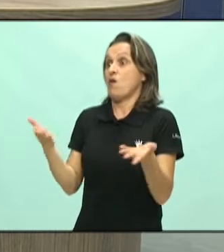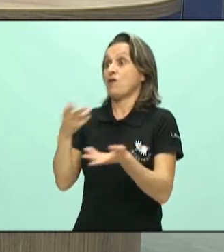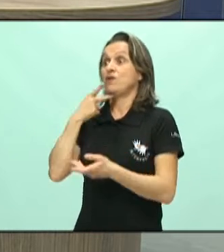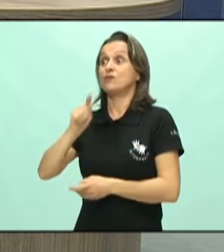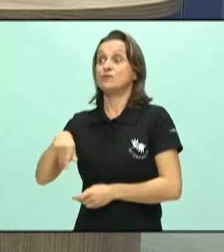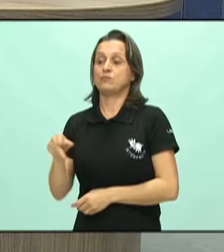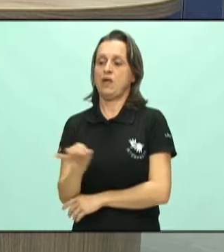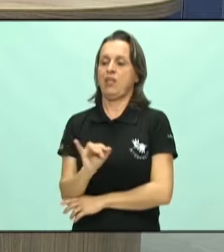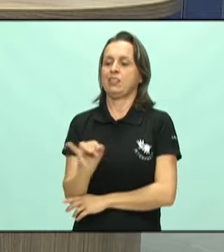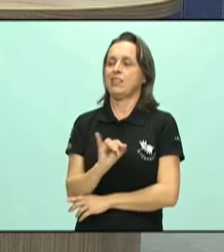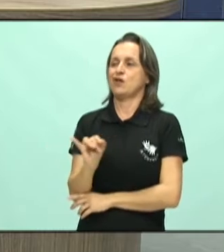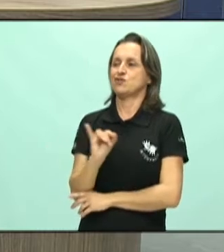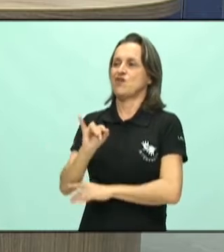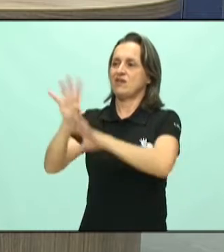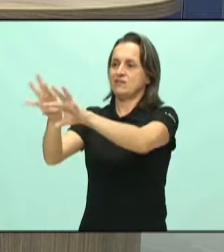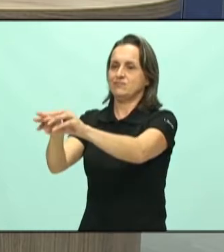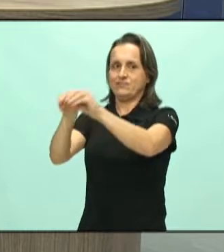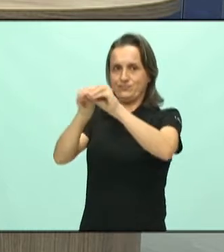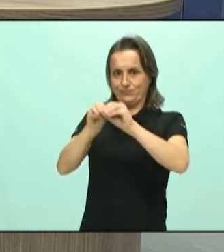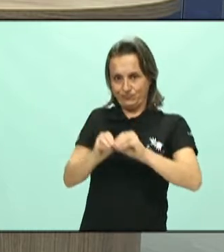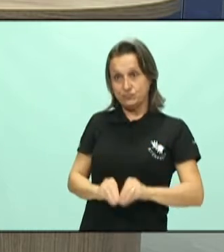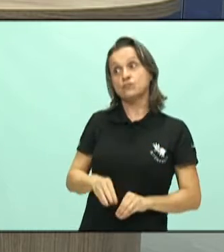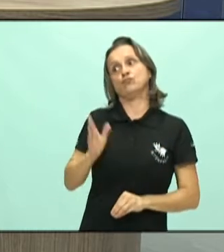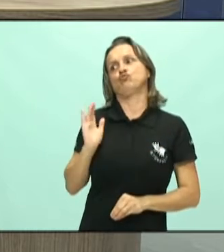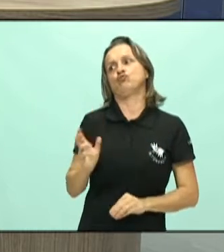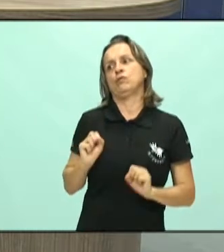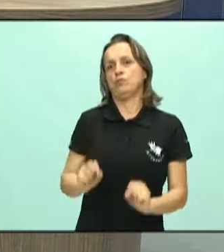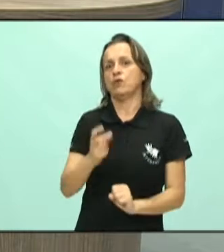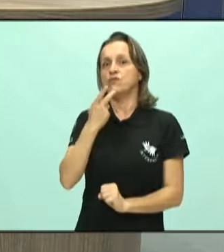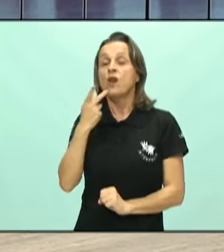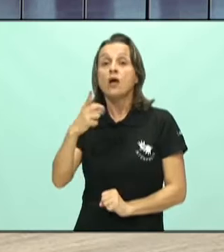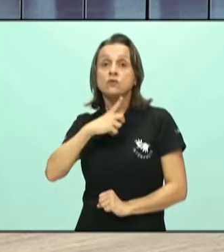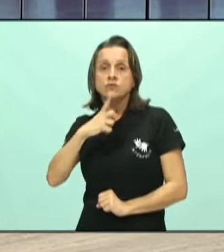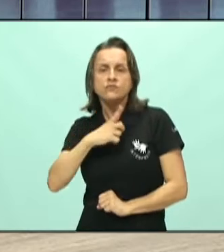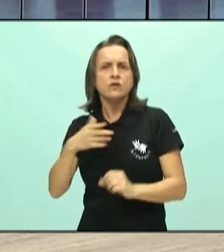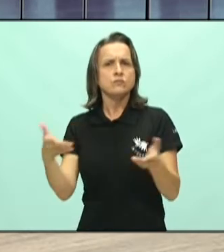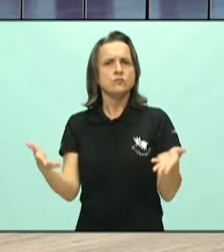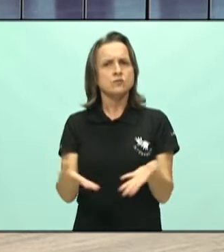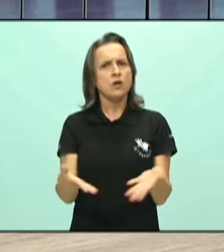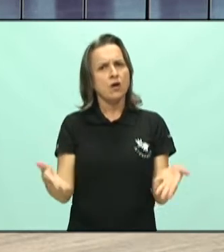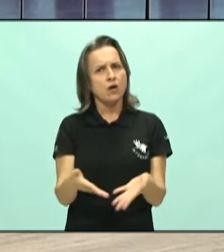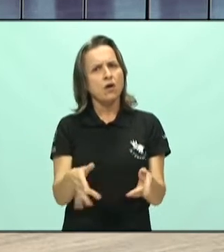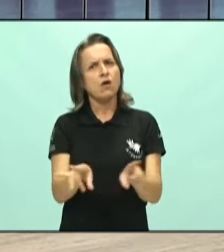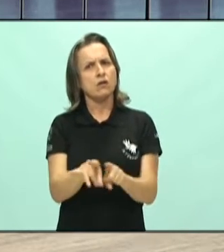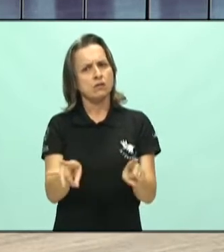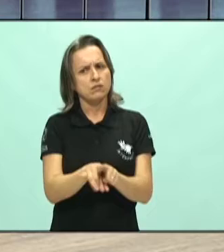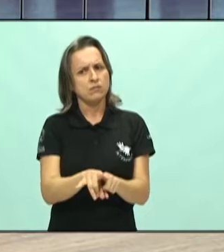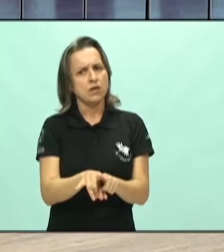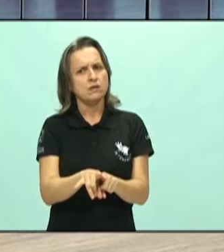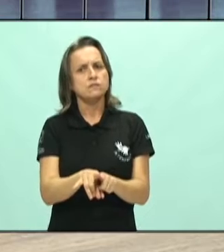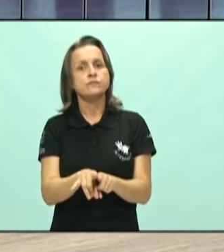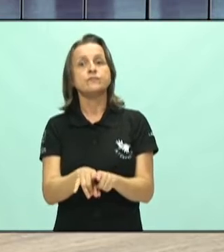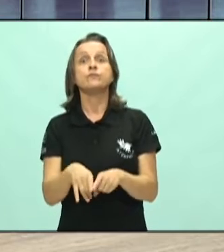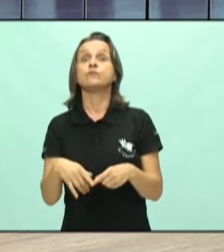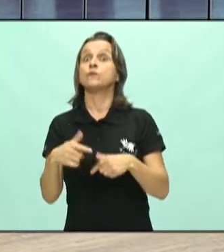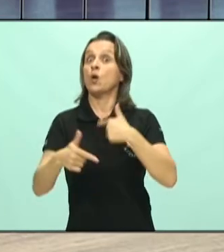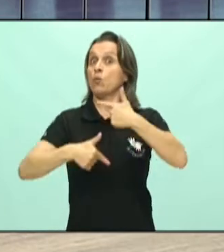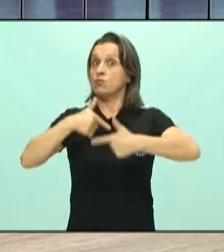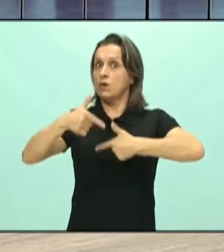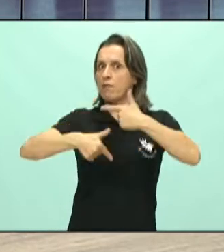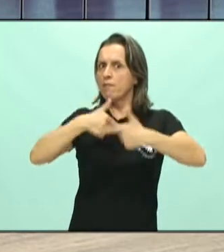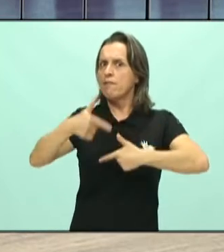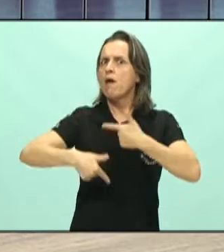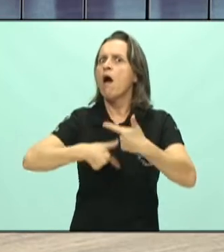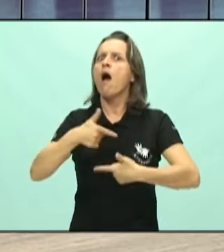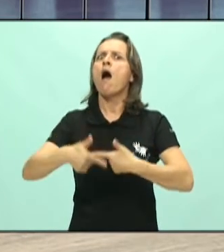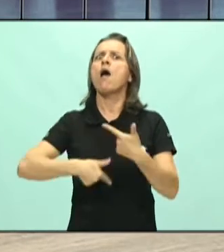essa operação, né? Isso daí é um fato que já dá para trazer. Nós tivemos agora, e estamos com muito êxito, depois de um trabalho muito grande